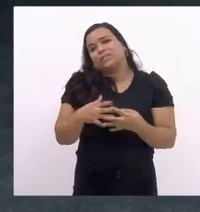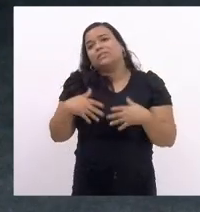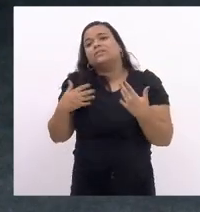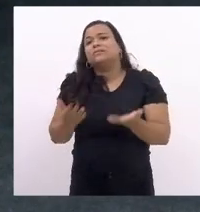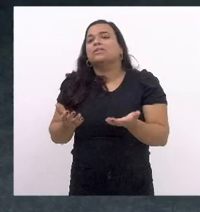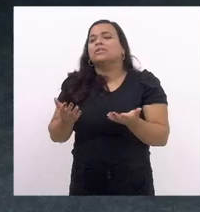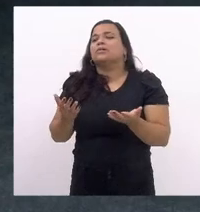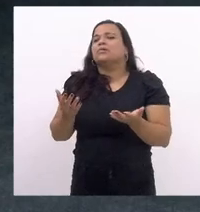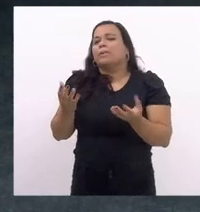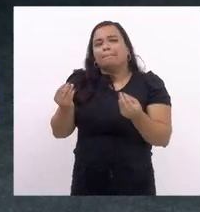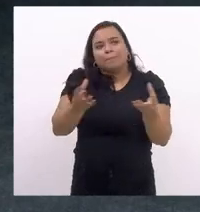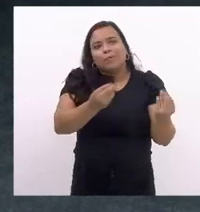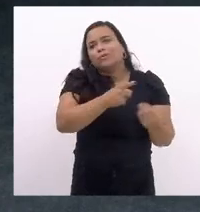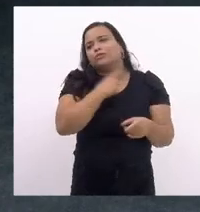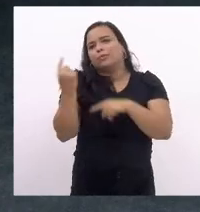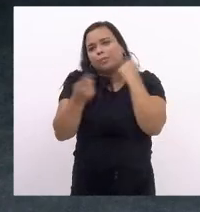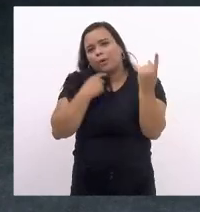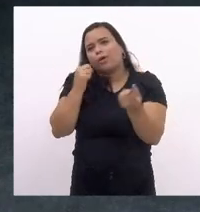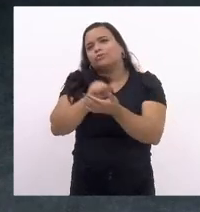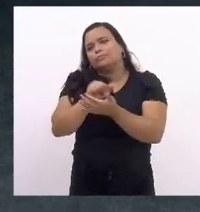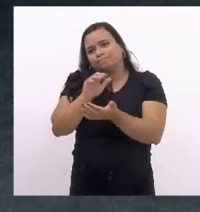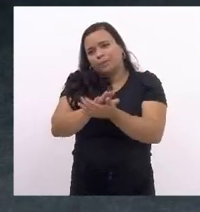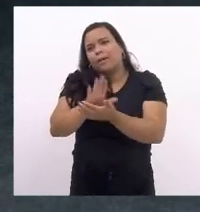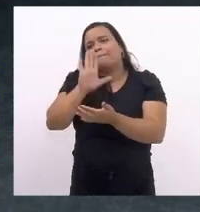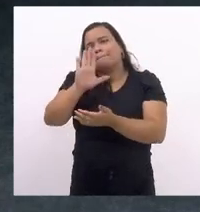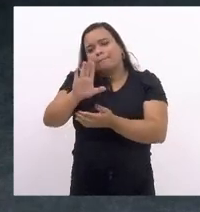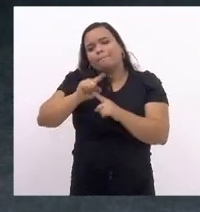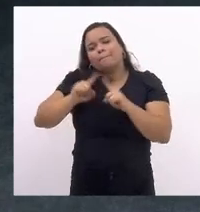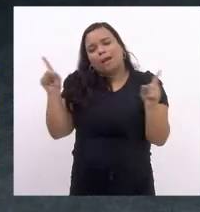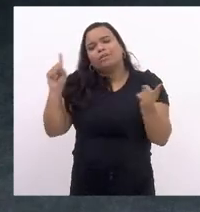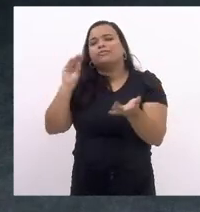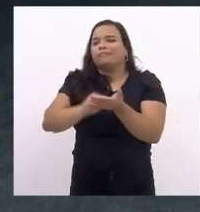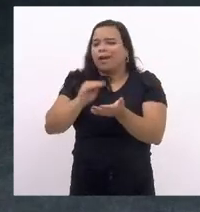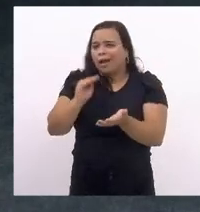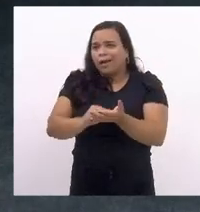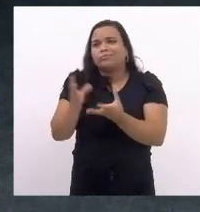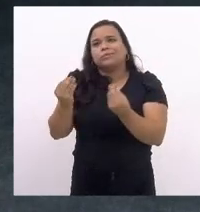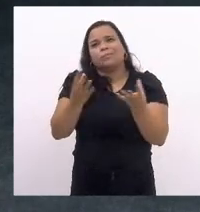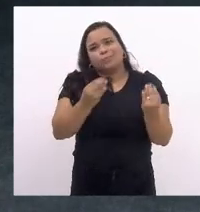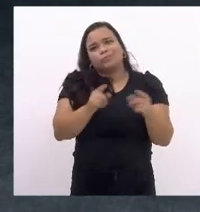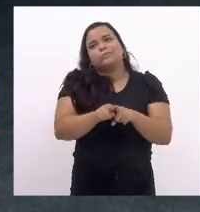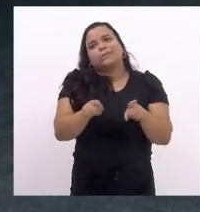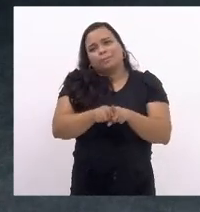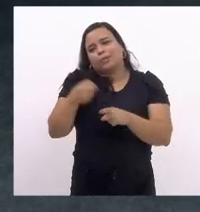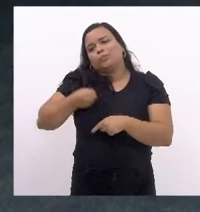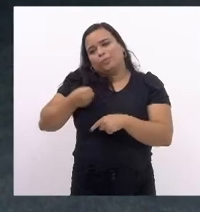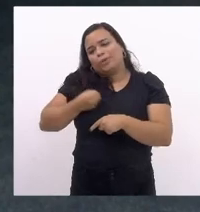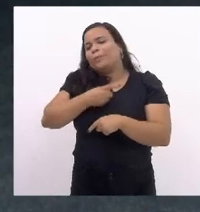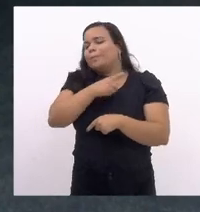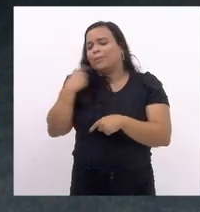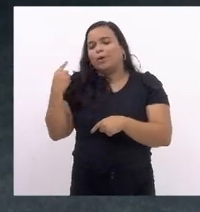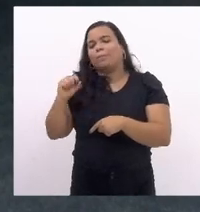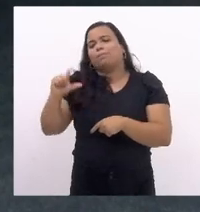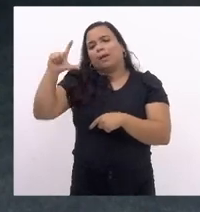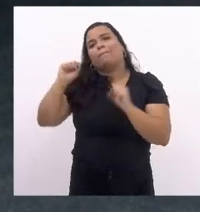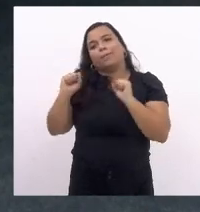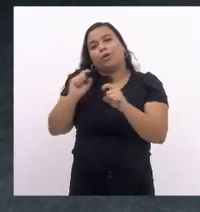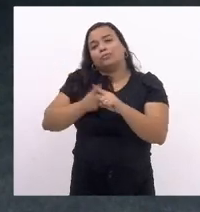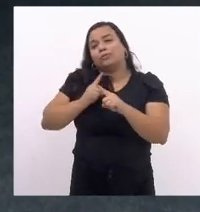de mortes já constatado, ainda muitos desaparecidos, esse número pode aumentar. Então,